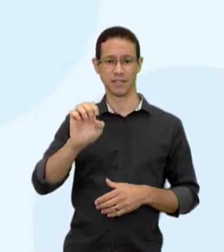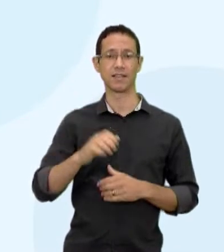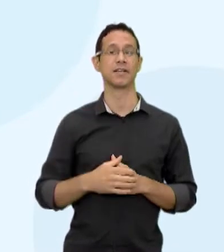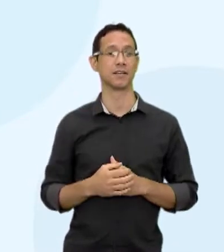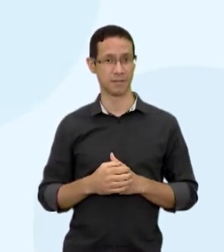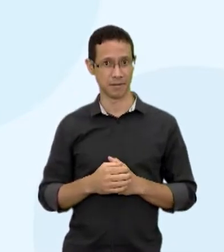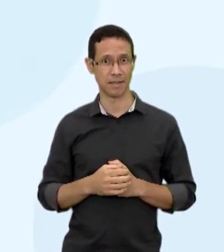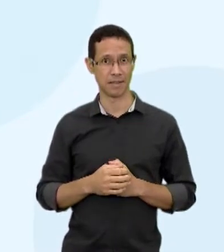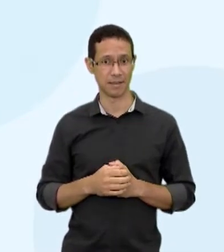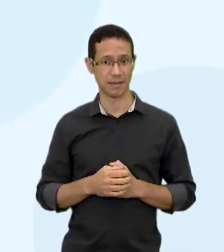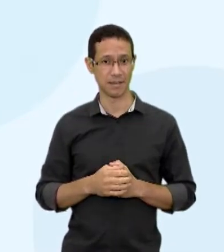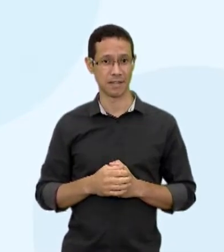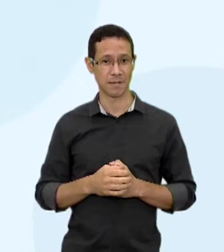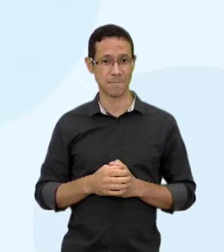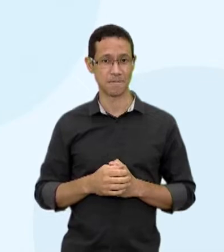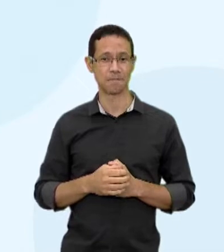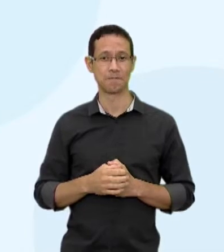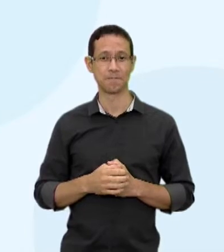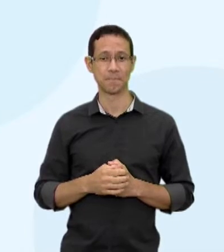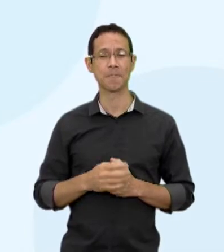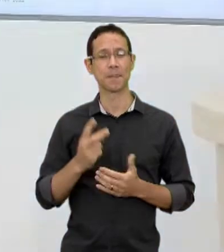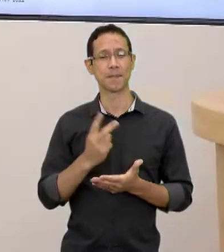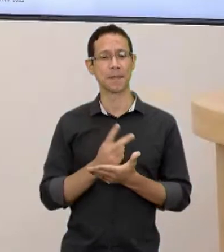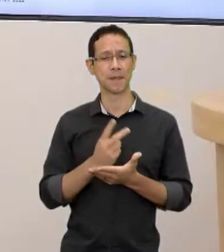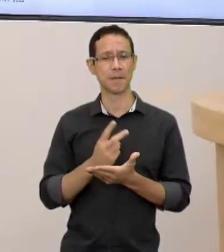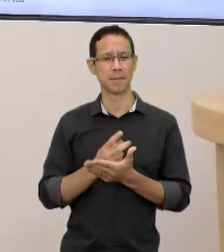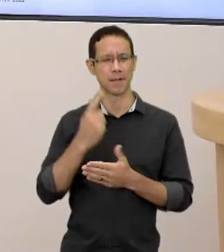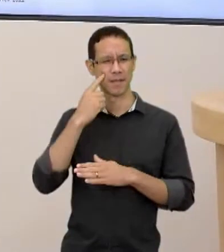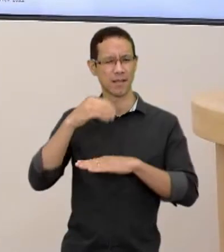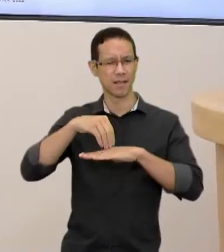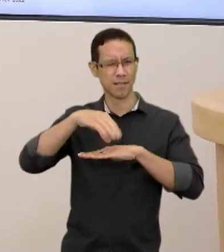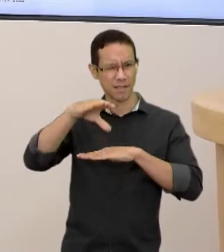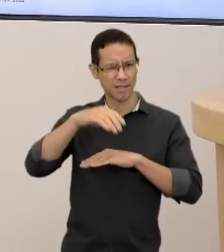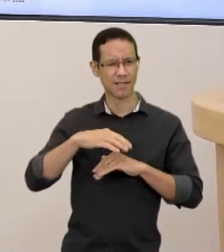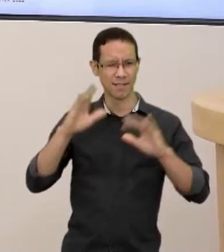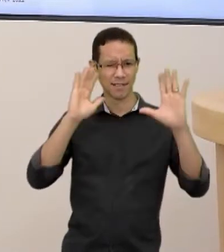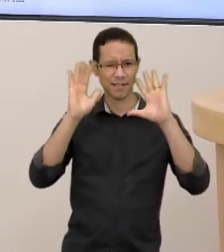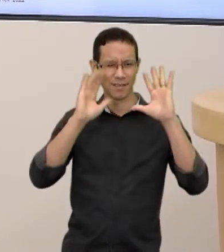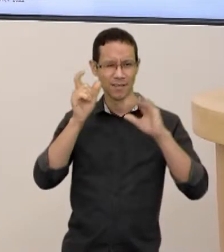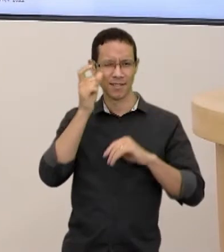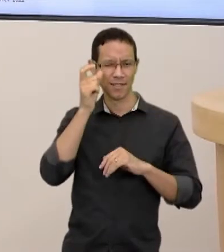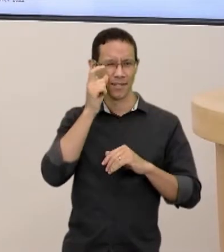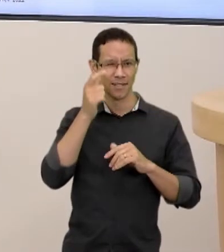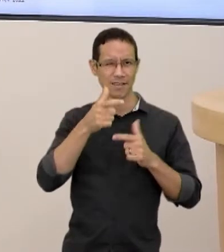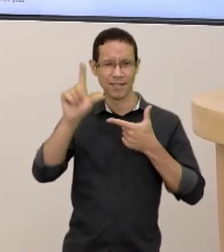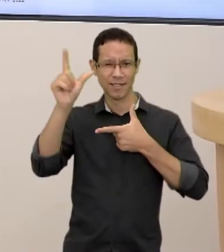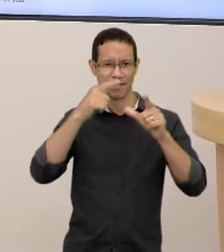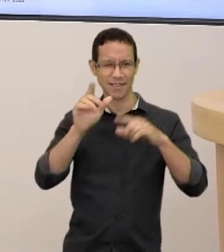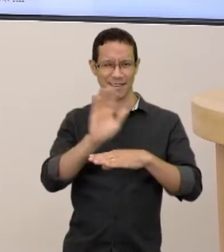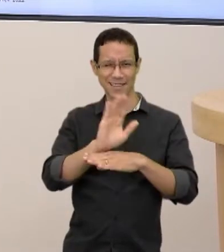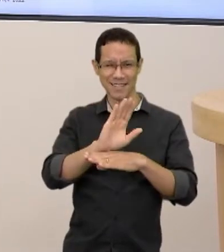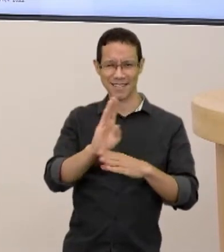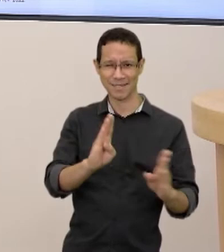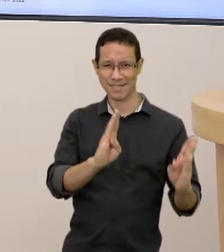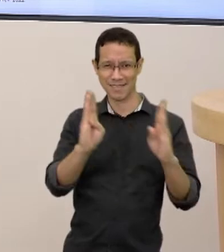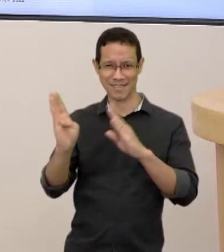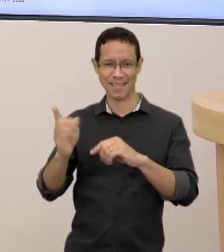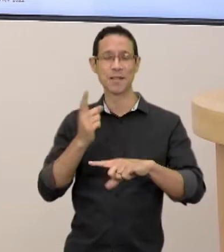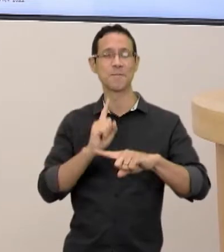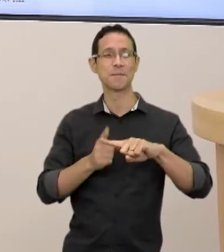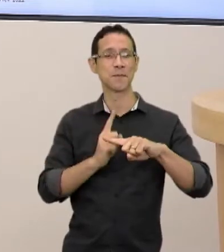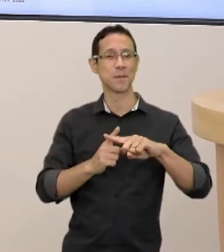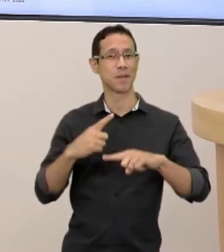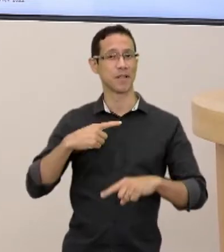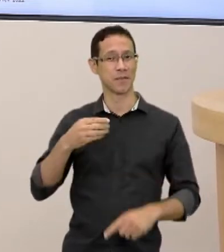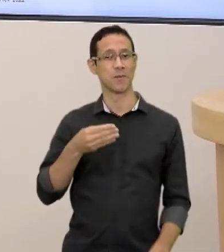aí para vocês um gostinho, assim, para eles quererem assistir aos outros vídeos, eu espero. Porque a gente vai ter mais